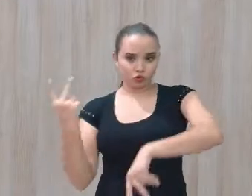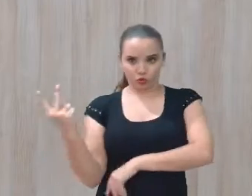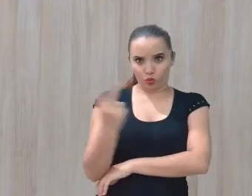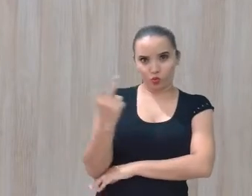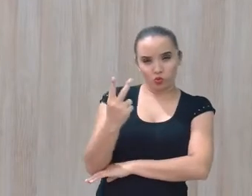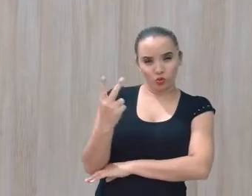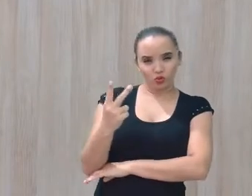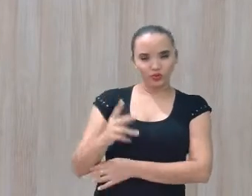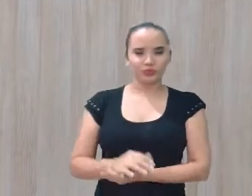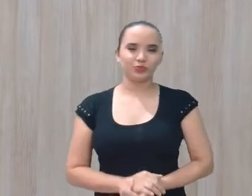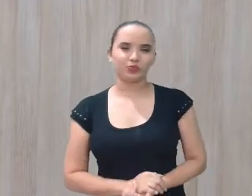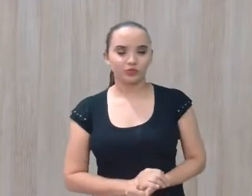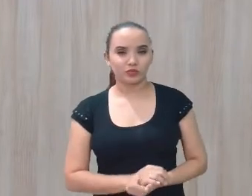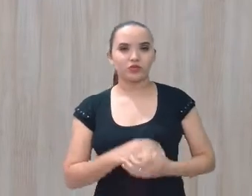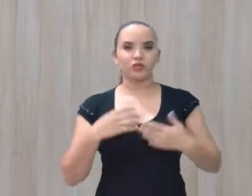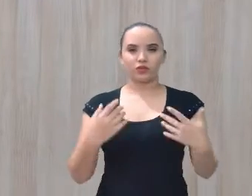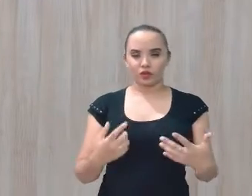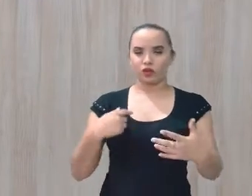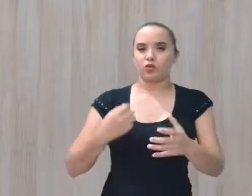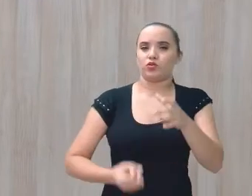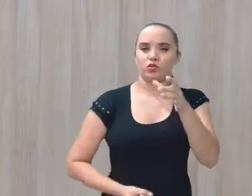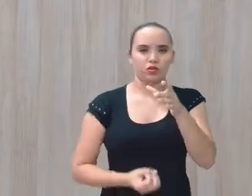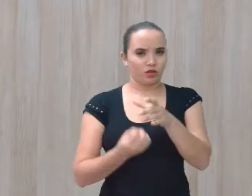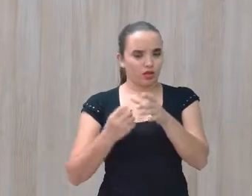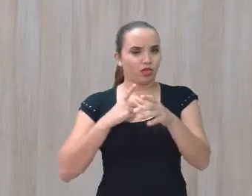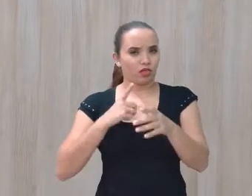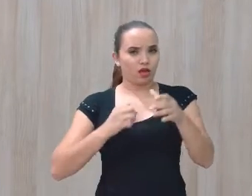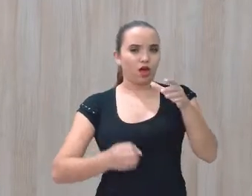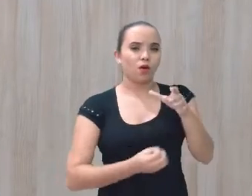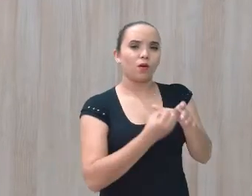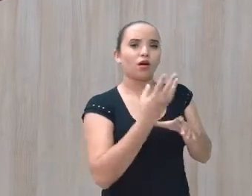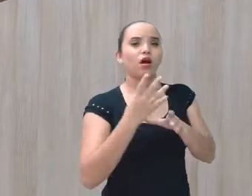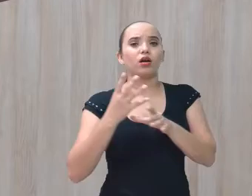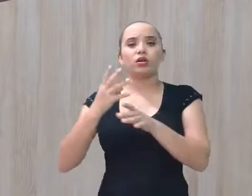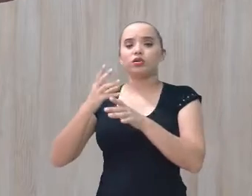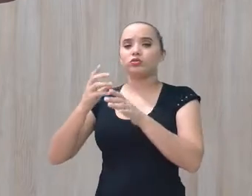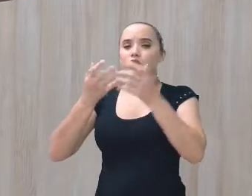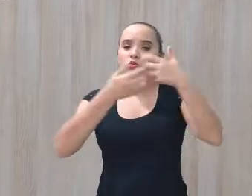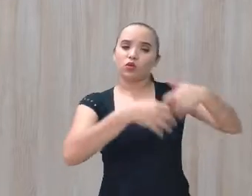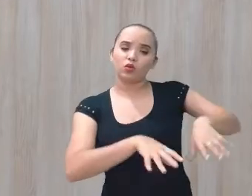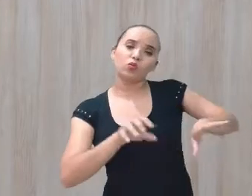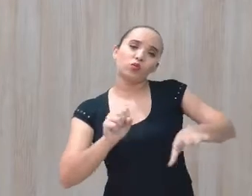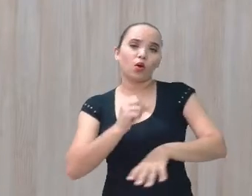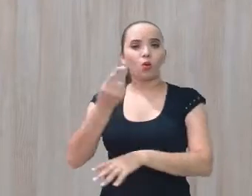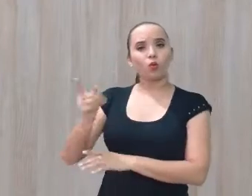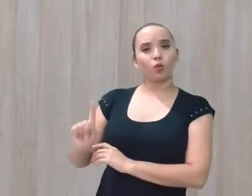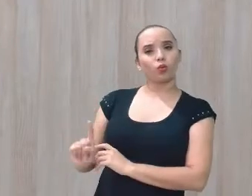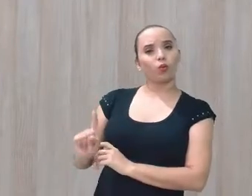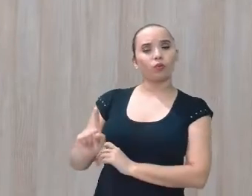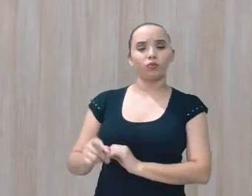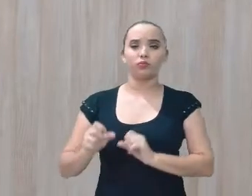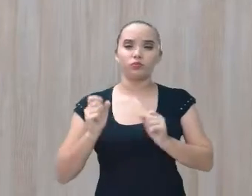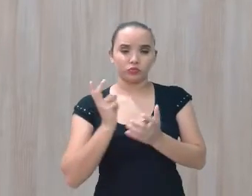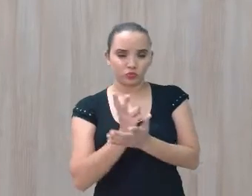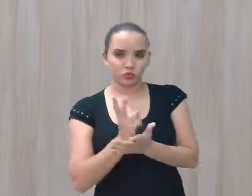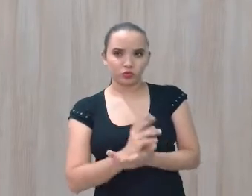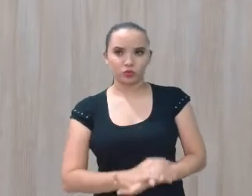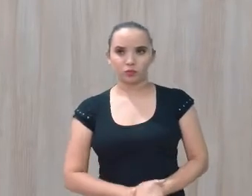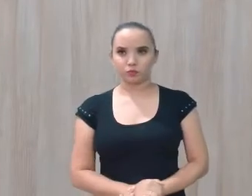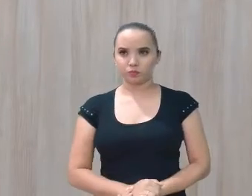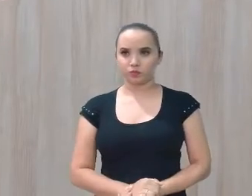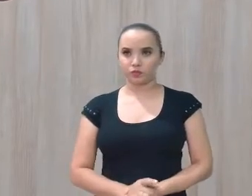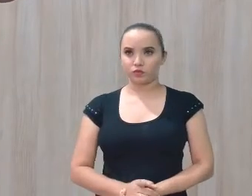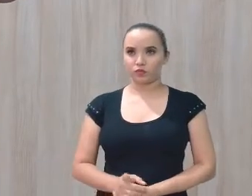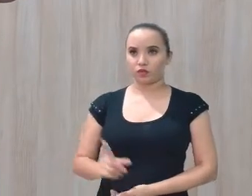instrumentos. Então, a gente produz música naturalmente ou artificialmente. Vamos seguindo. Vamos ouvir aí